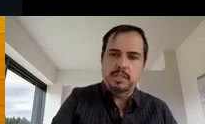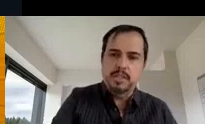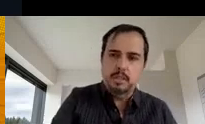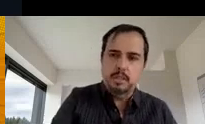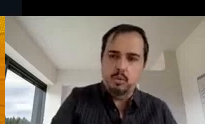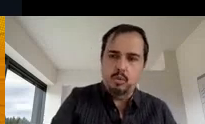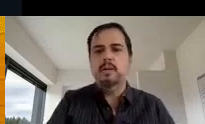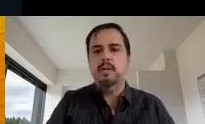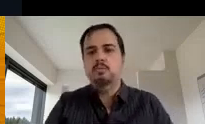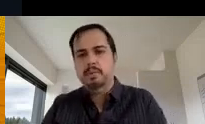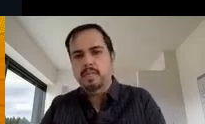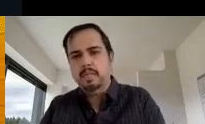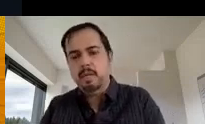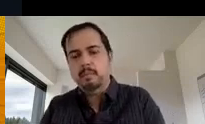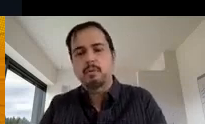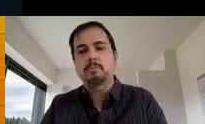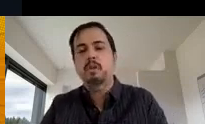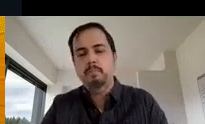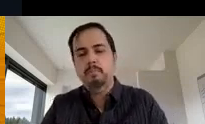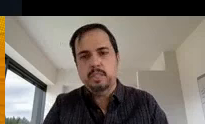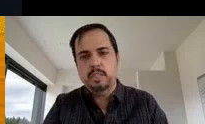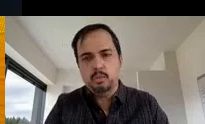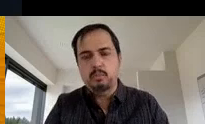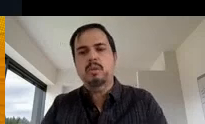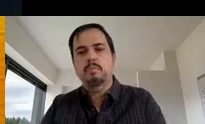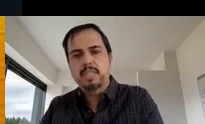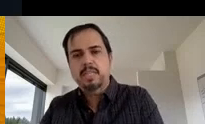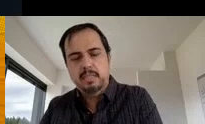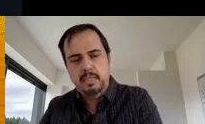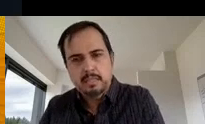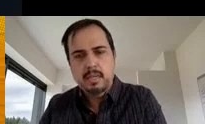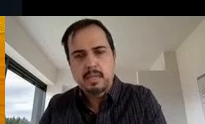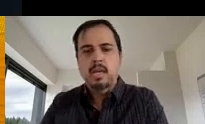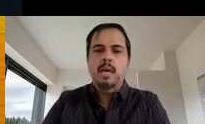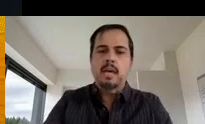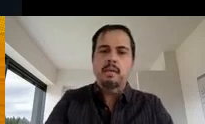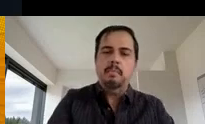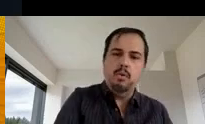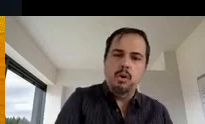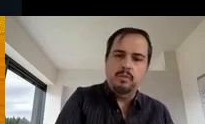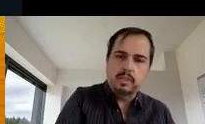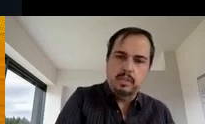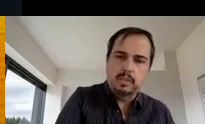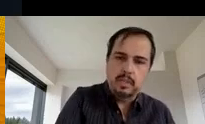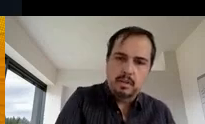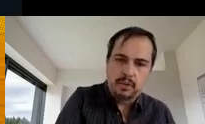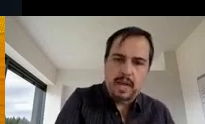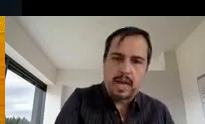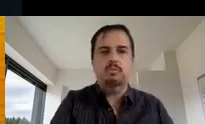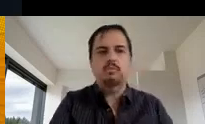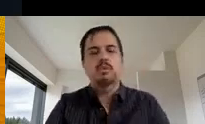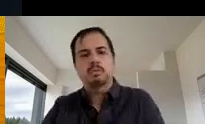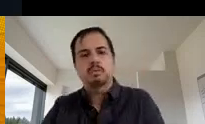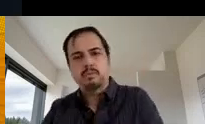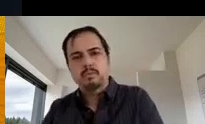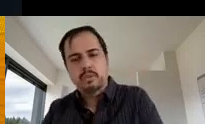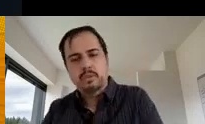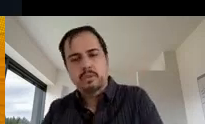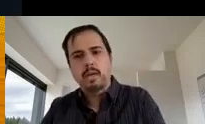isso, é melhor pedir desculpa do que pedir, é melhor pedir desculpa do que pedir licença. É melhor você